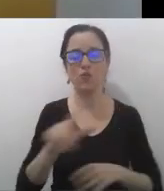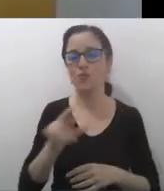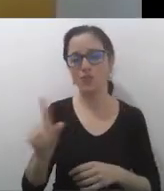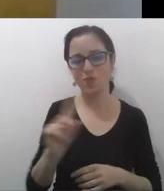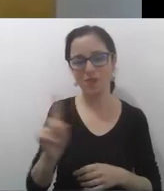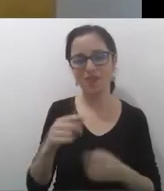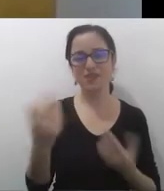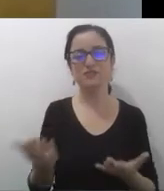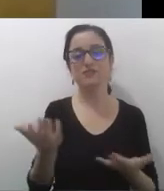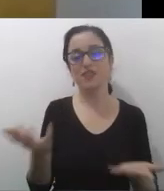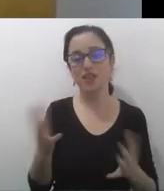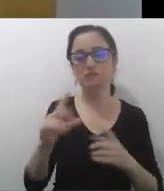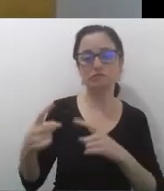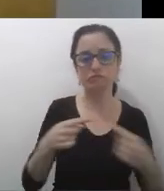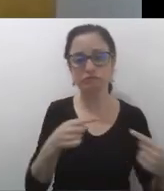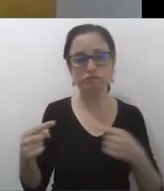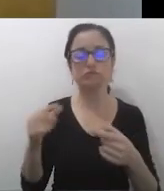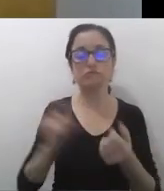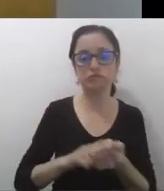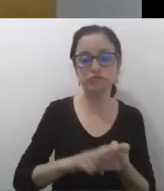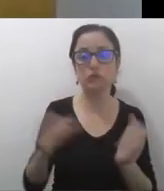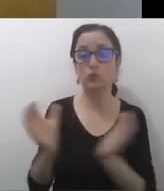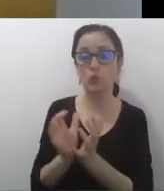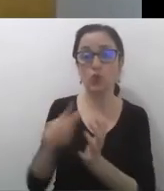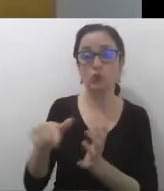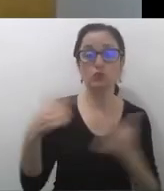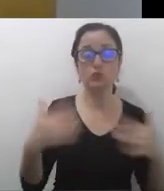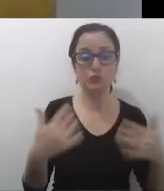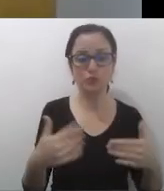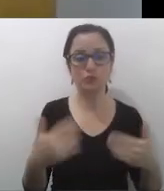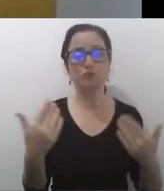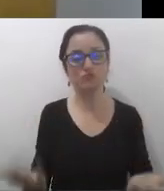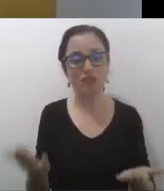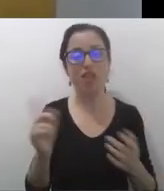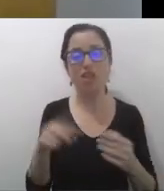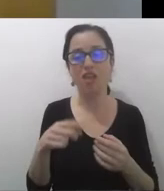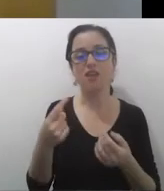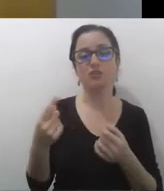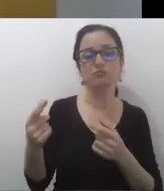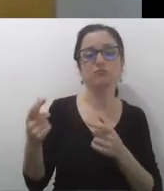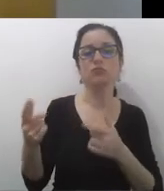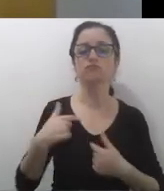artista decorador, né? Então, você tem toda uma tensão de grupos